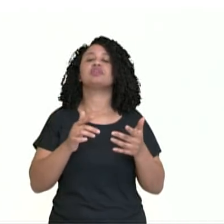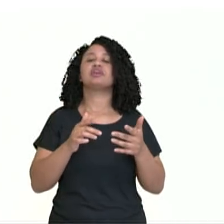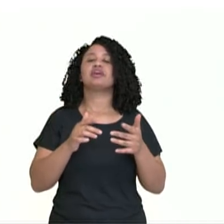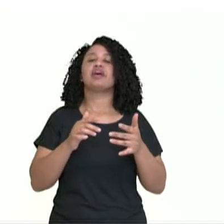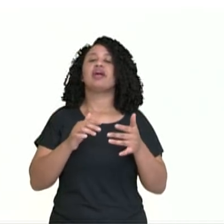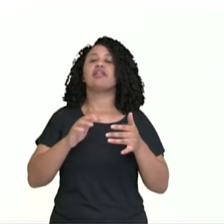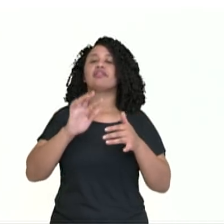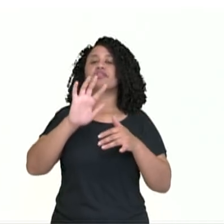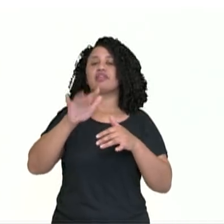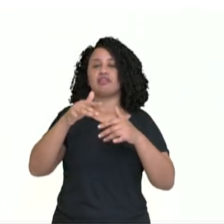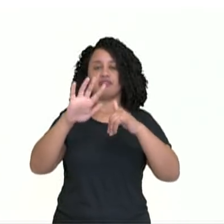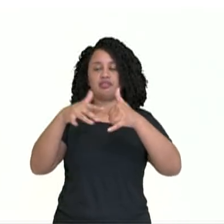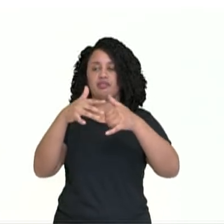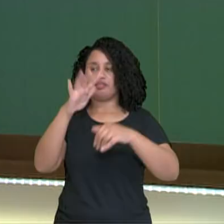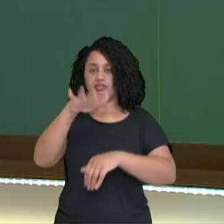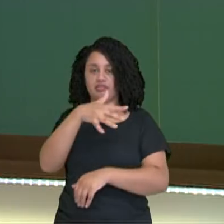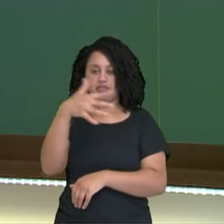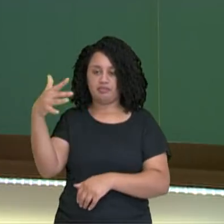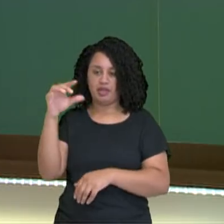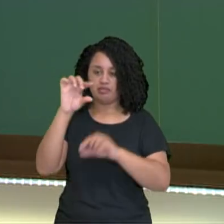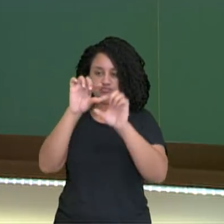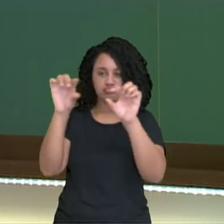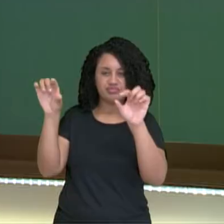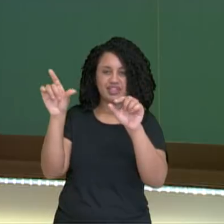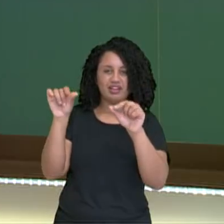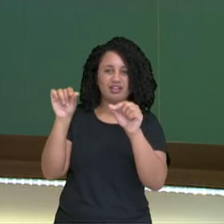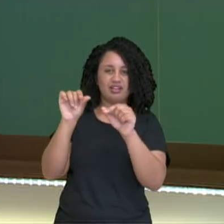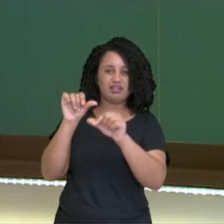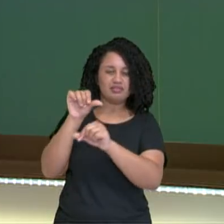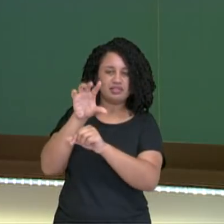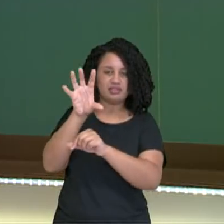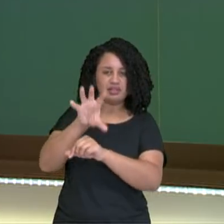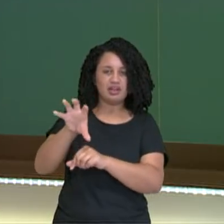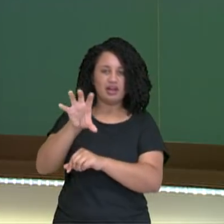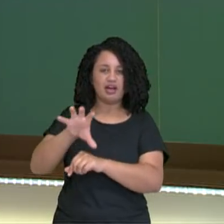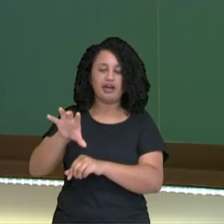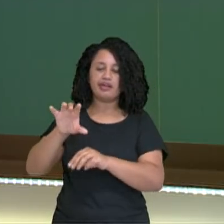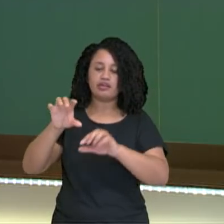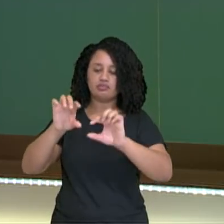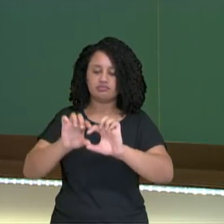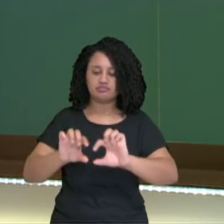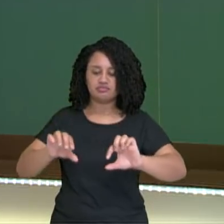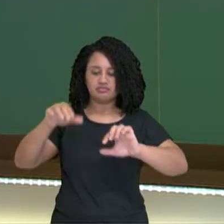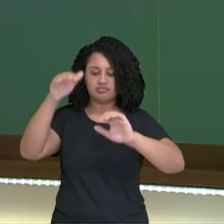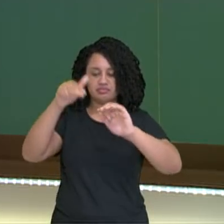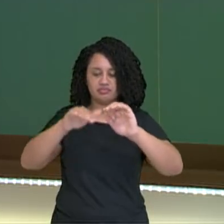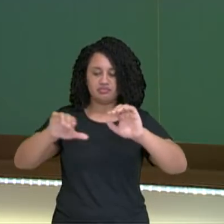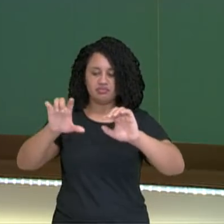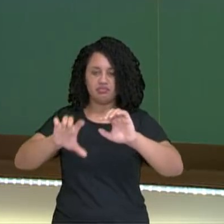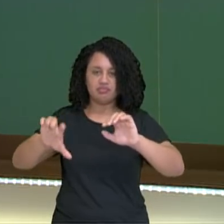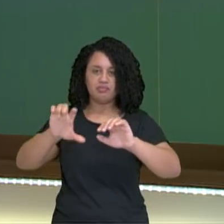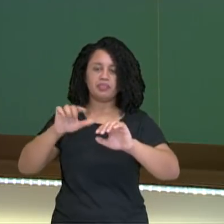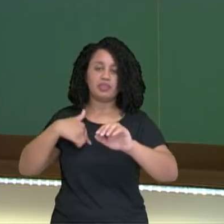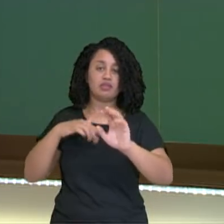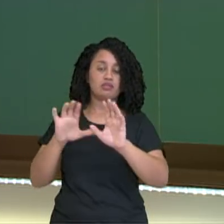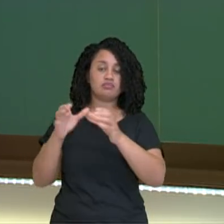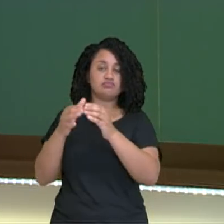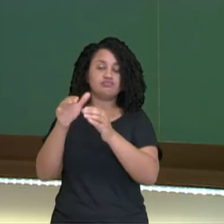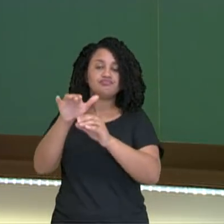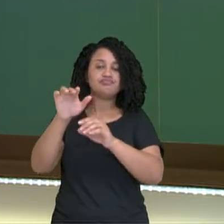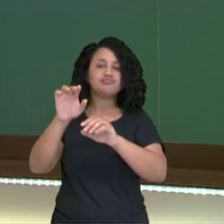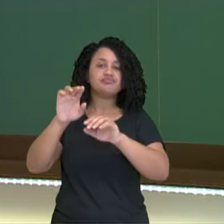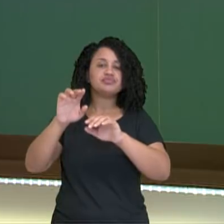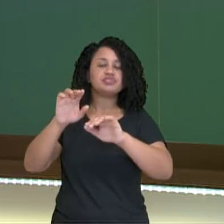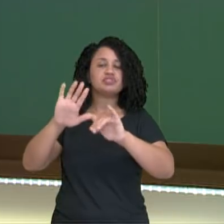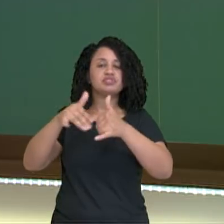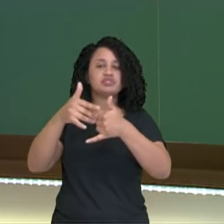da tabela ali, os elementos de transição. Sabe quando tem a parte mais funda ali da tabela? Aquele grupo de elementos, eles